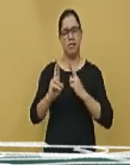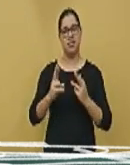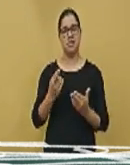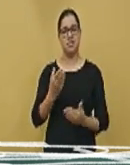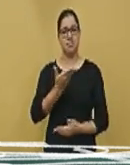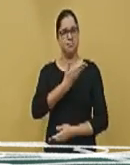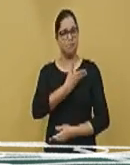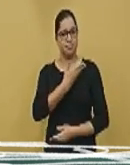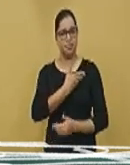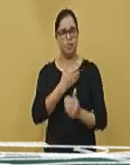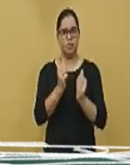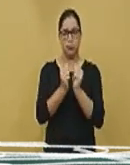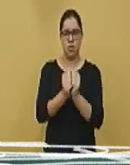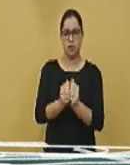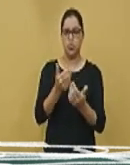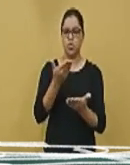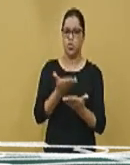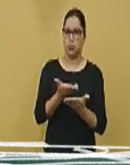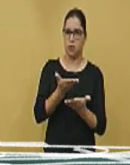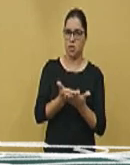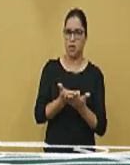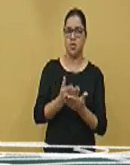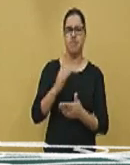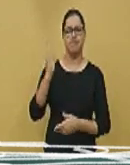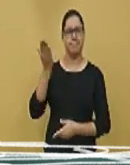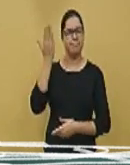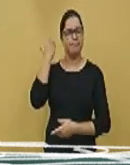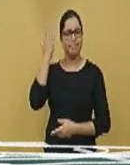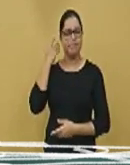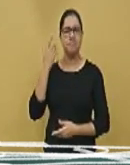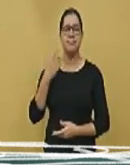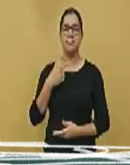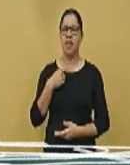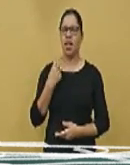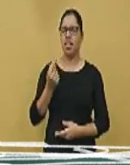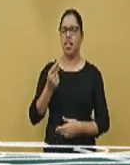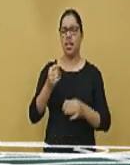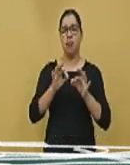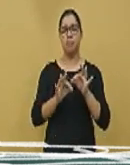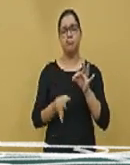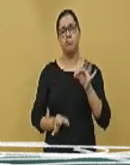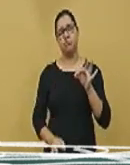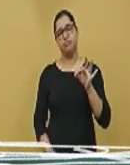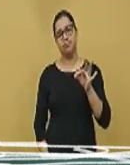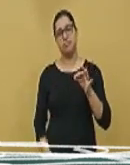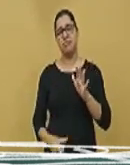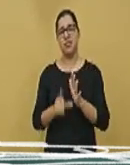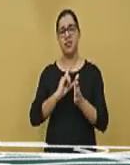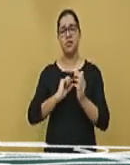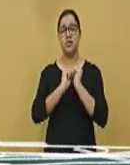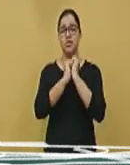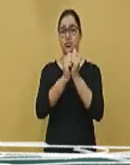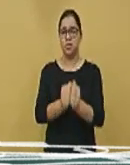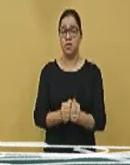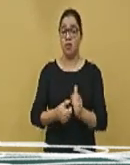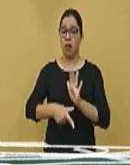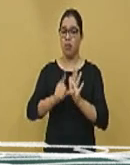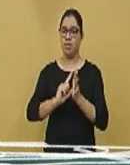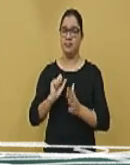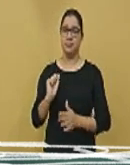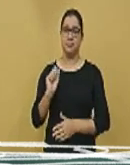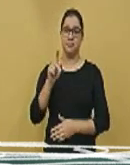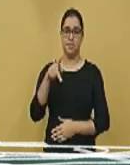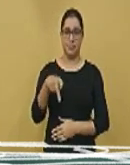né, como colegas de universidade. Ficaremos aqui durante muito tempo, né, antes de se aposentar, né? Mas